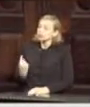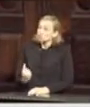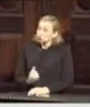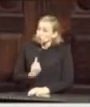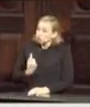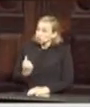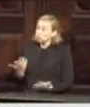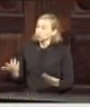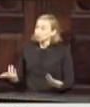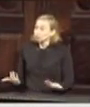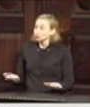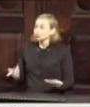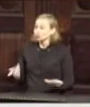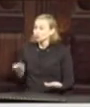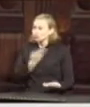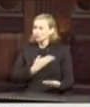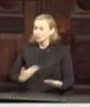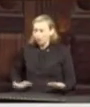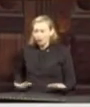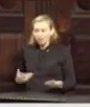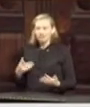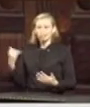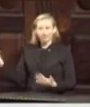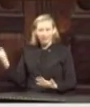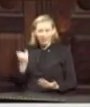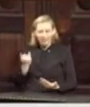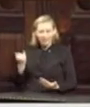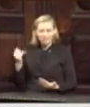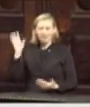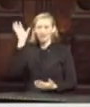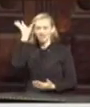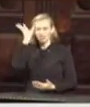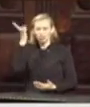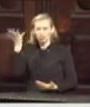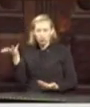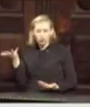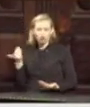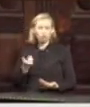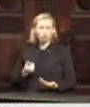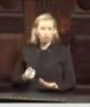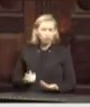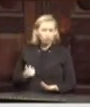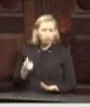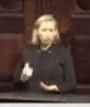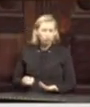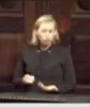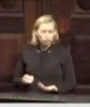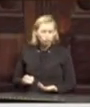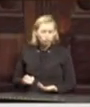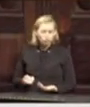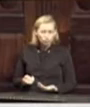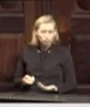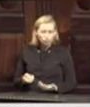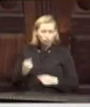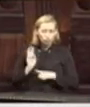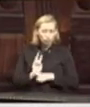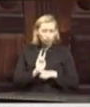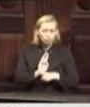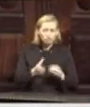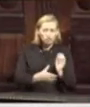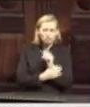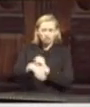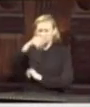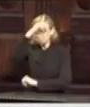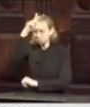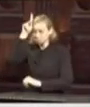vai dizer que vai resolver a questão orçamentária do financiamento da segurança